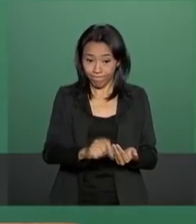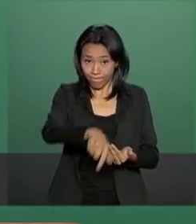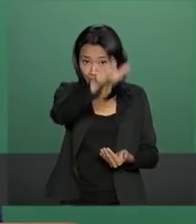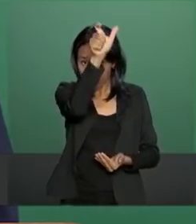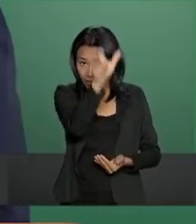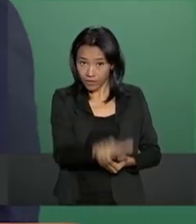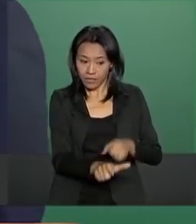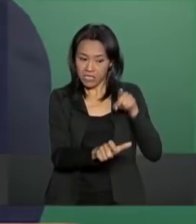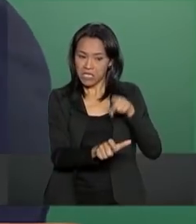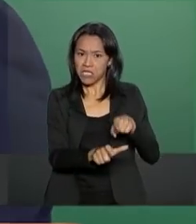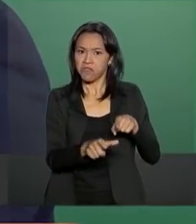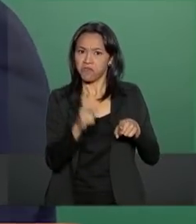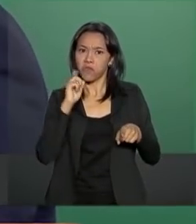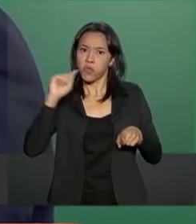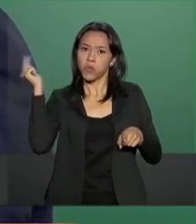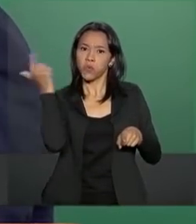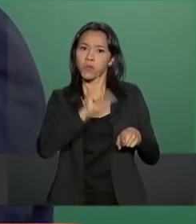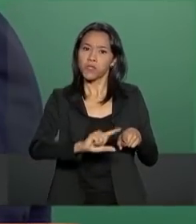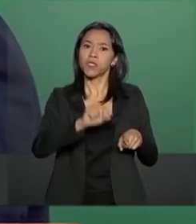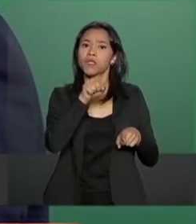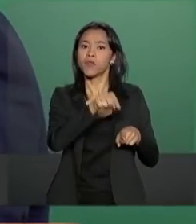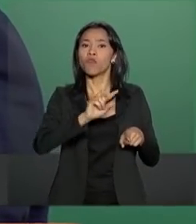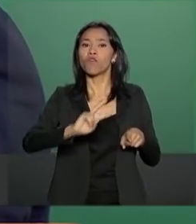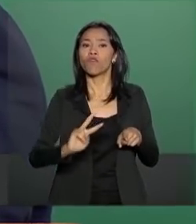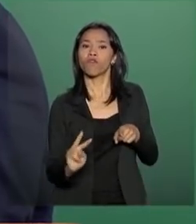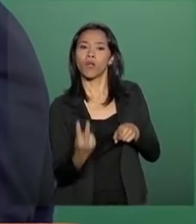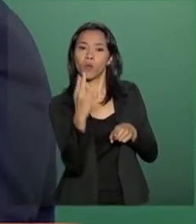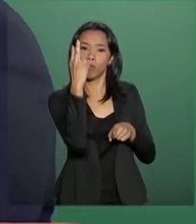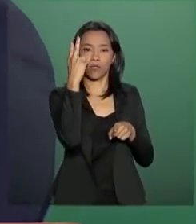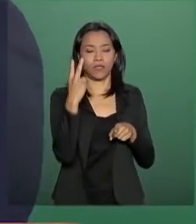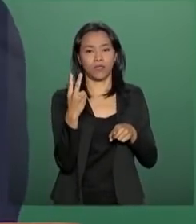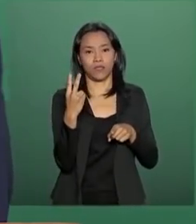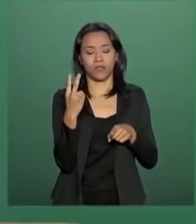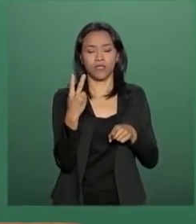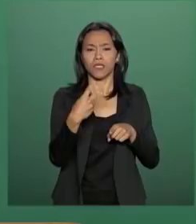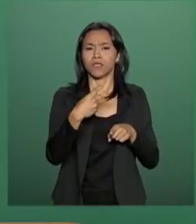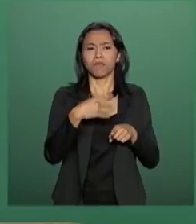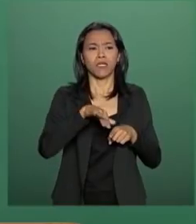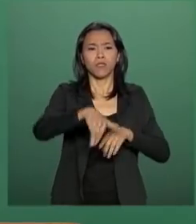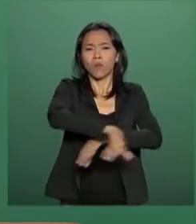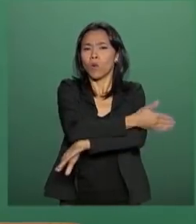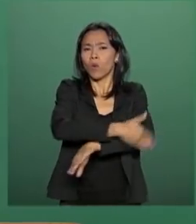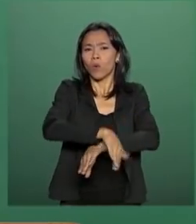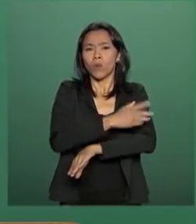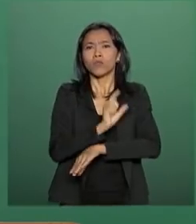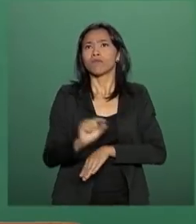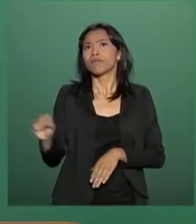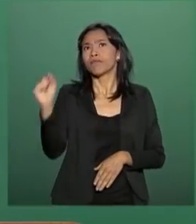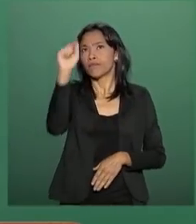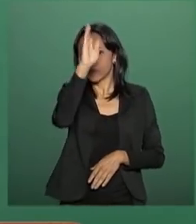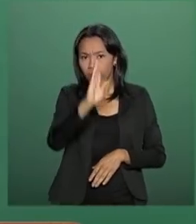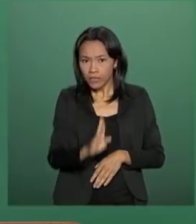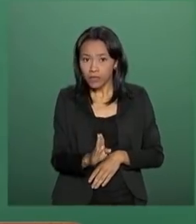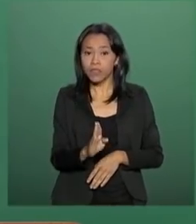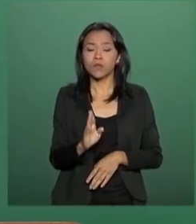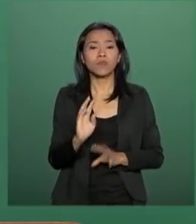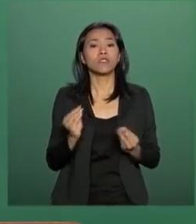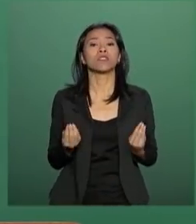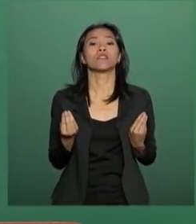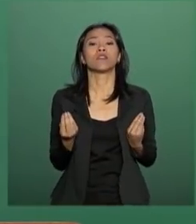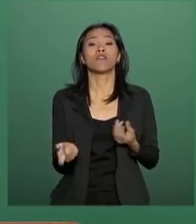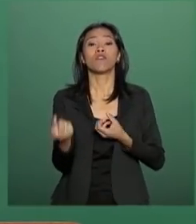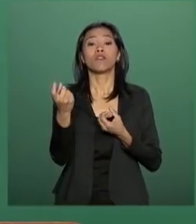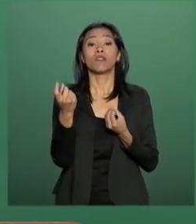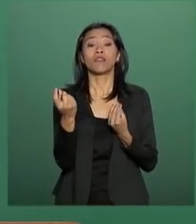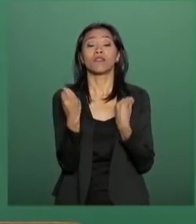foi capaz, carregando princípios e valores pelas ruas do Brasil, de recuperar a esperança,